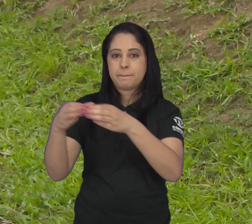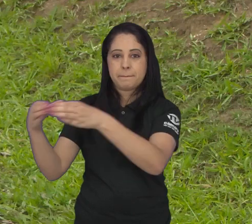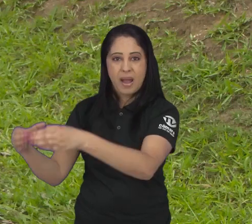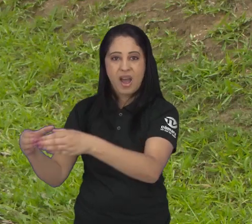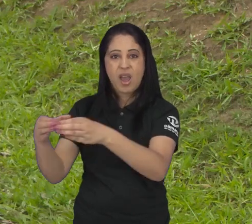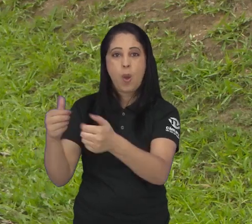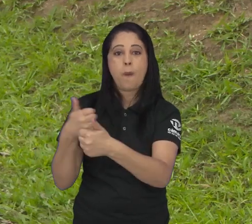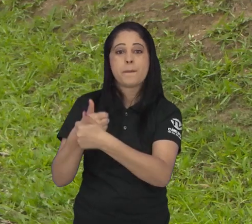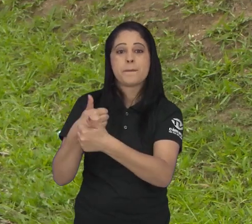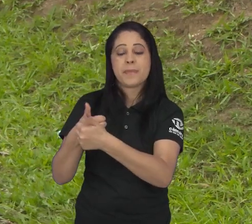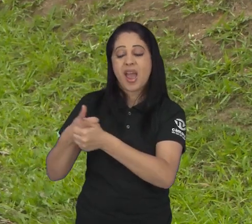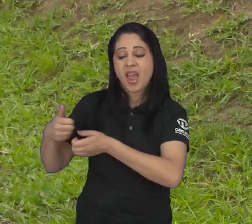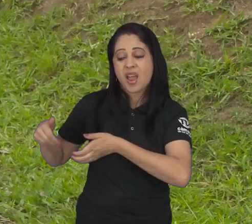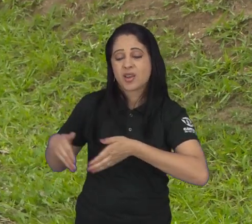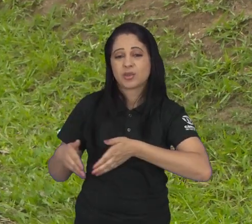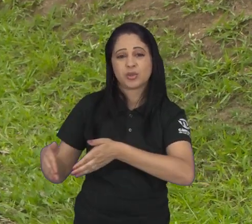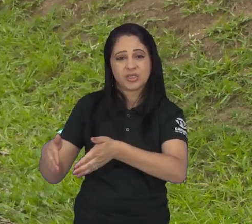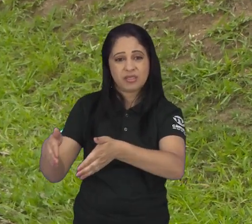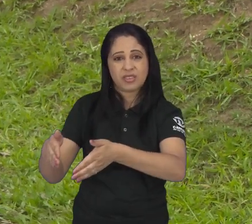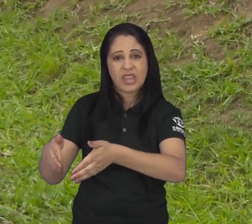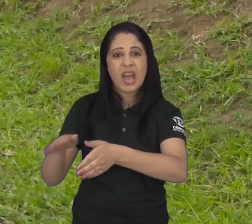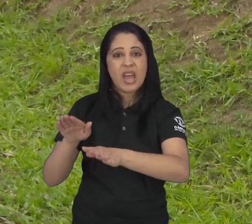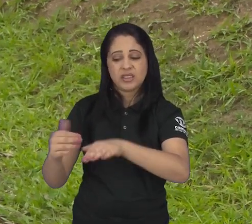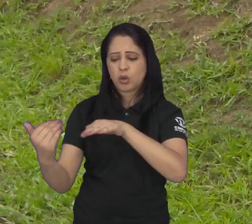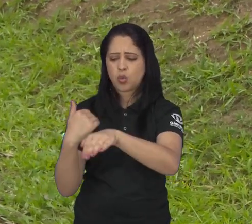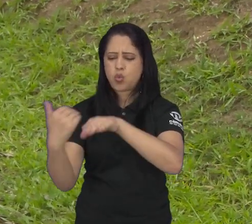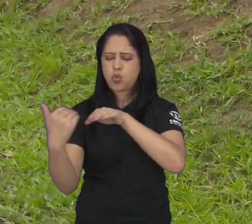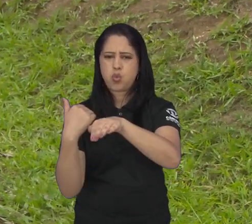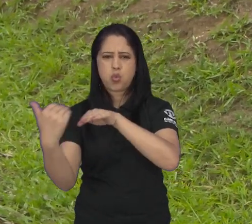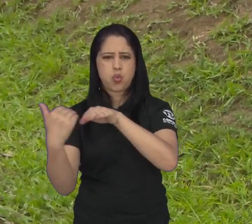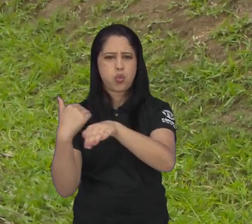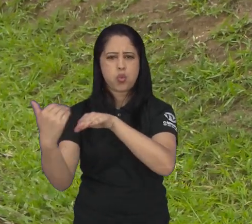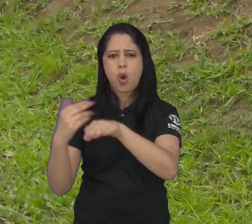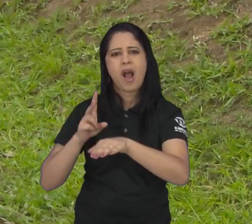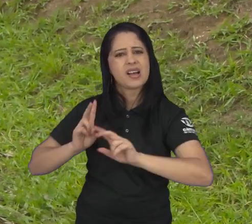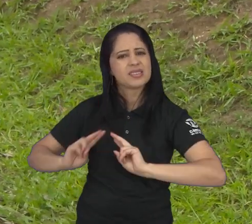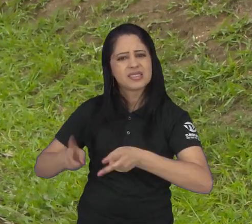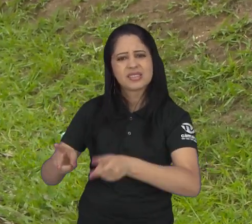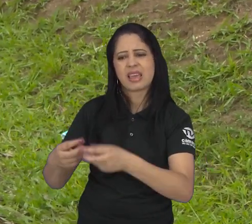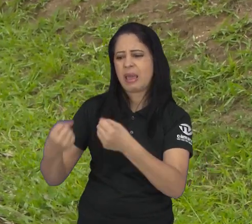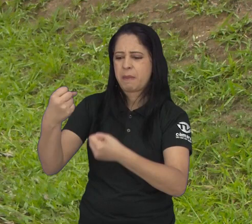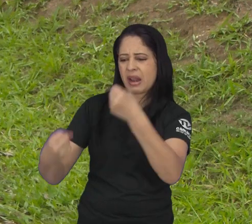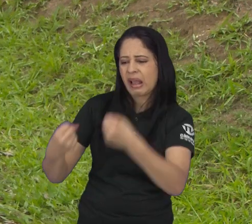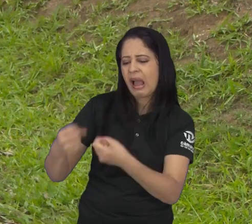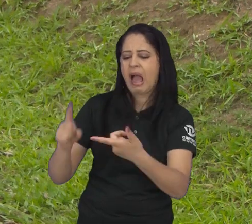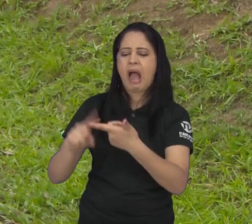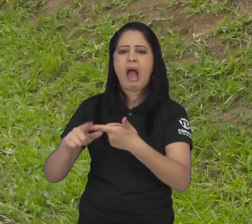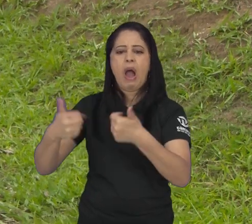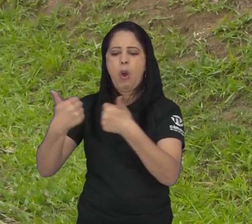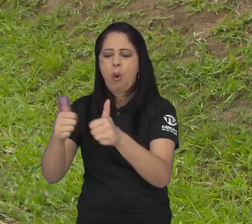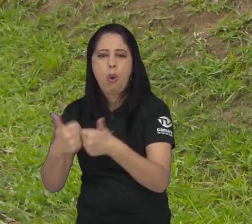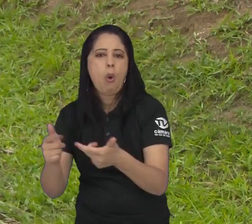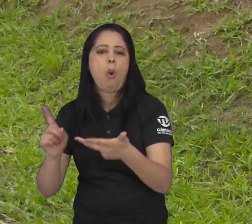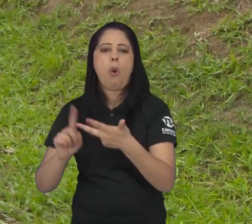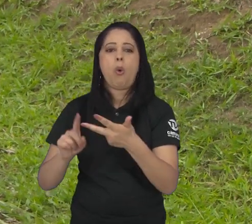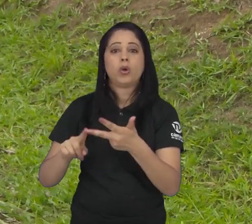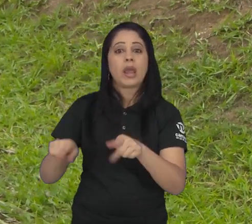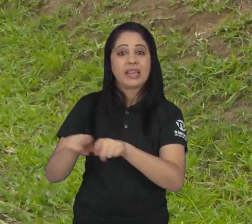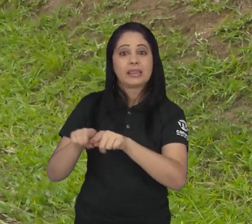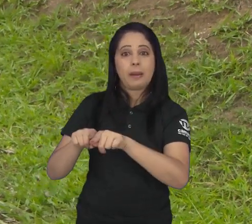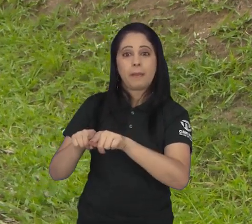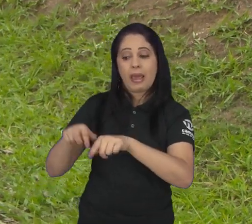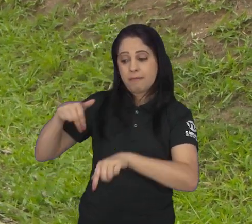pista então é um movimento muito intenso não só de carro ônibus e tudo mas também de